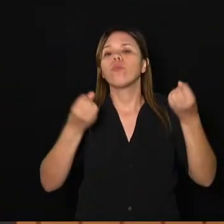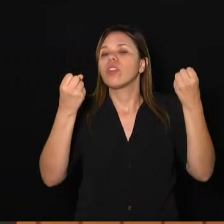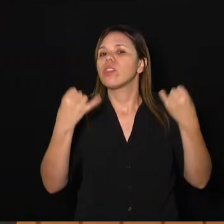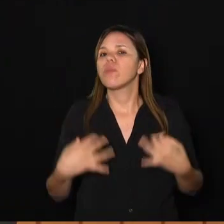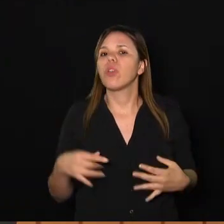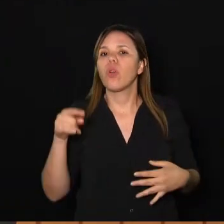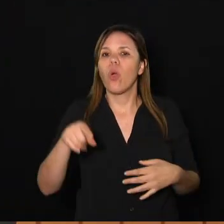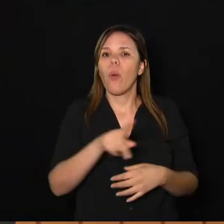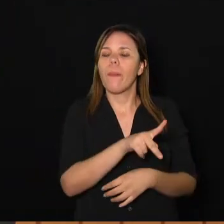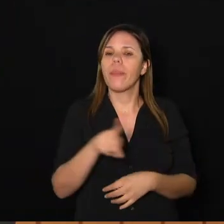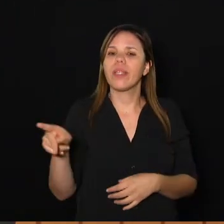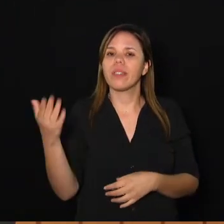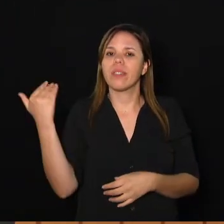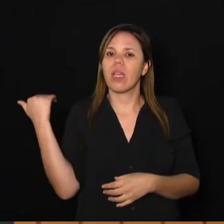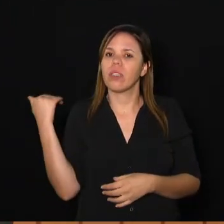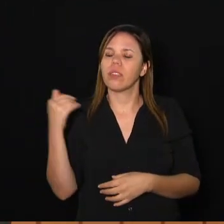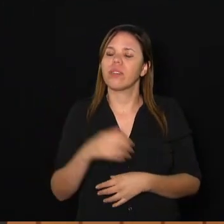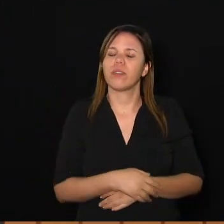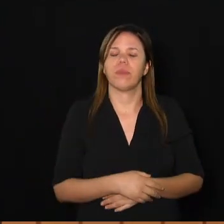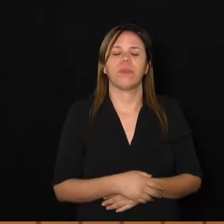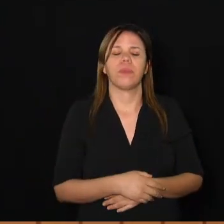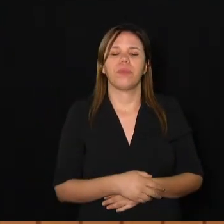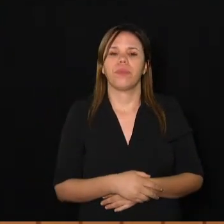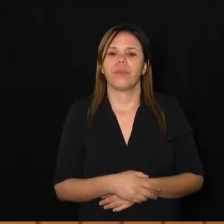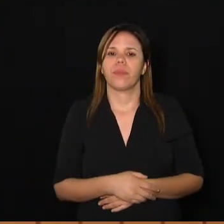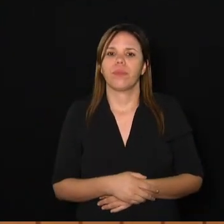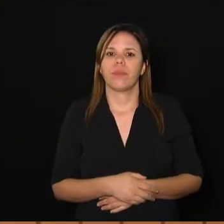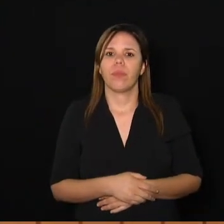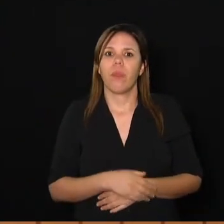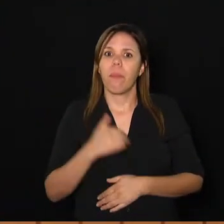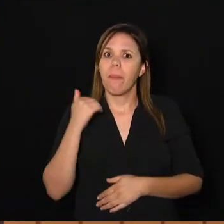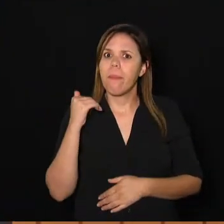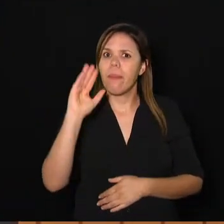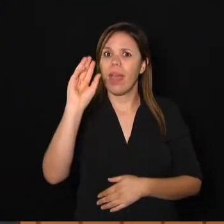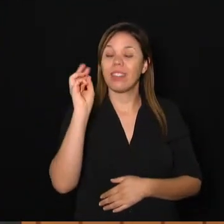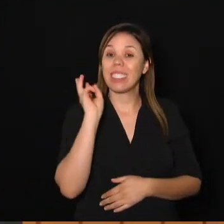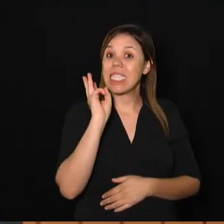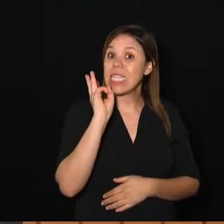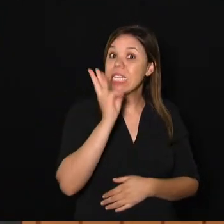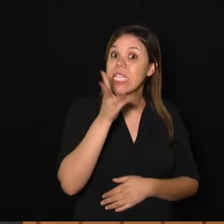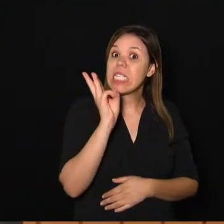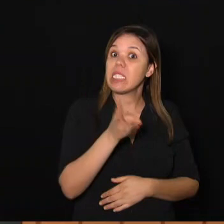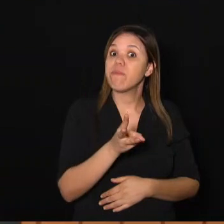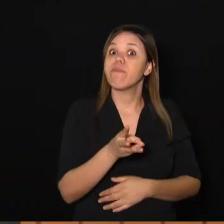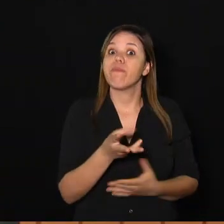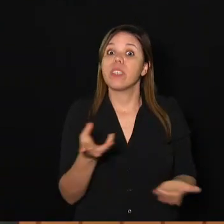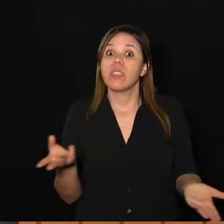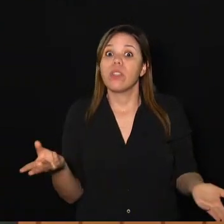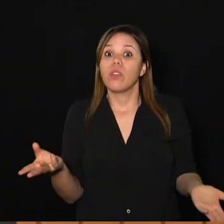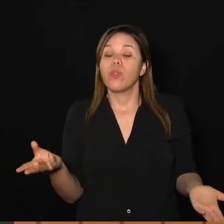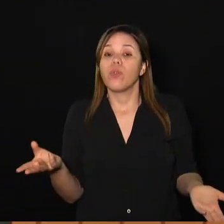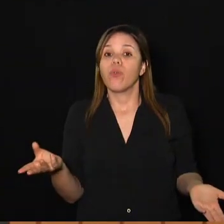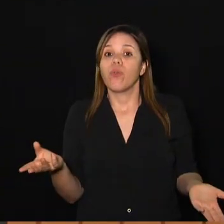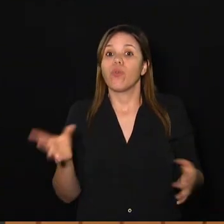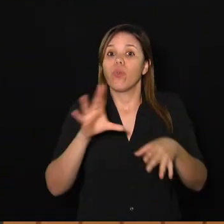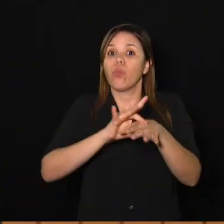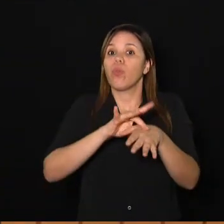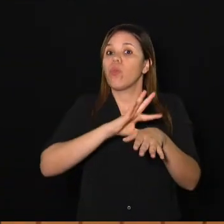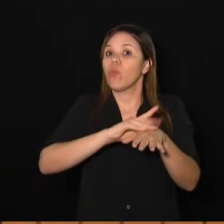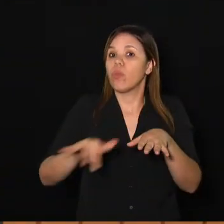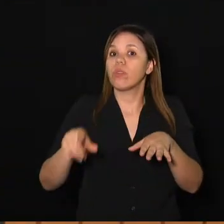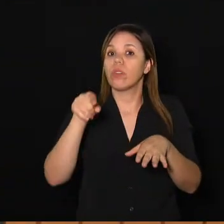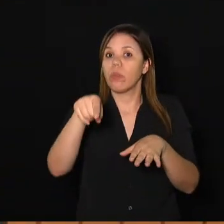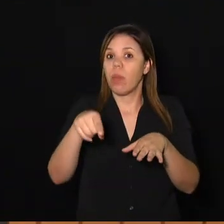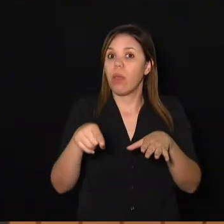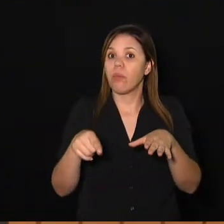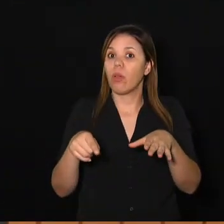lado são mais de 3 mil doenças que podem acometer o globo ocular esse órgão